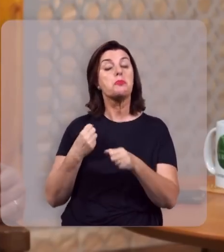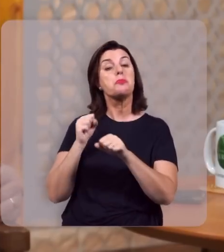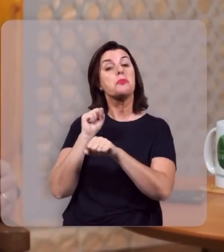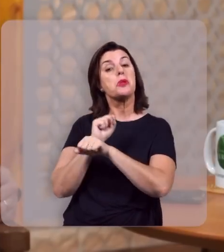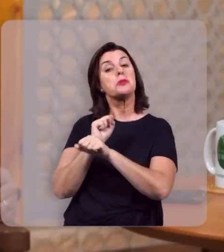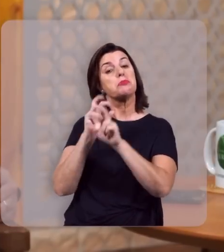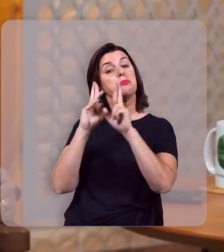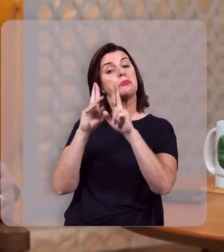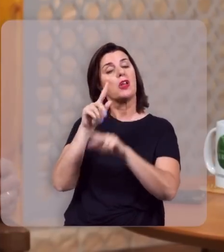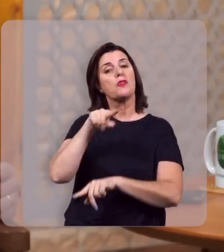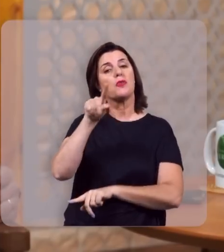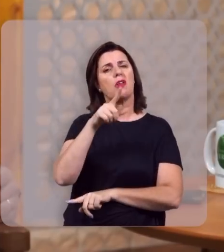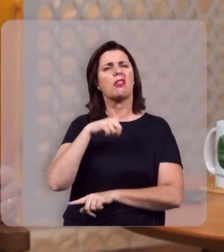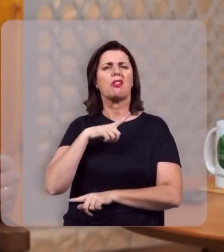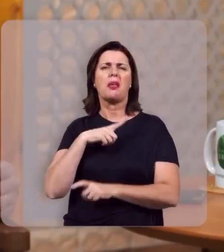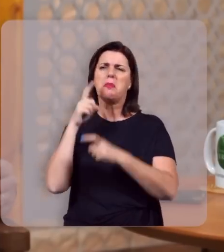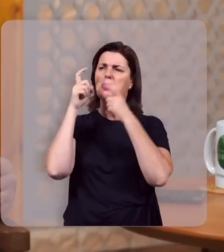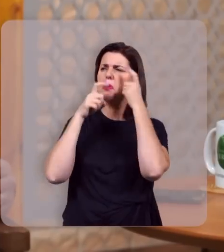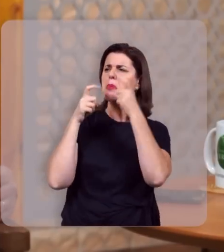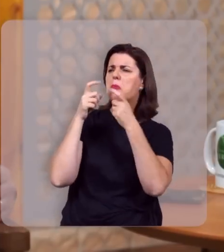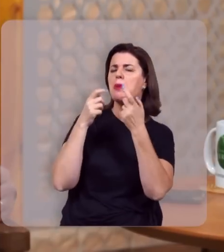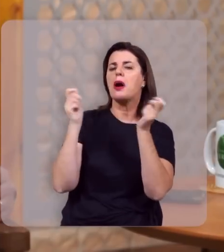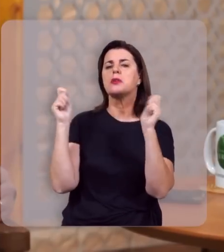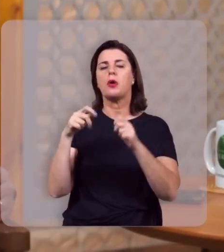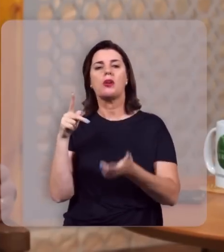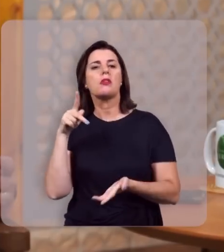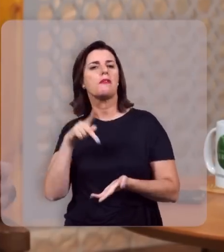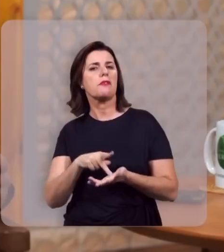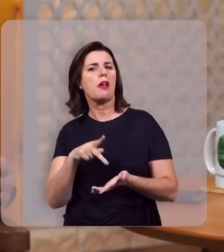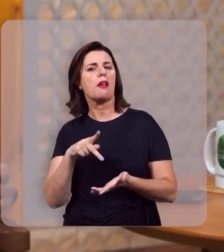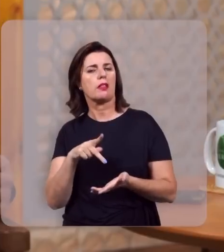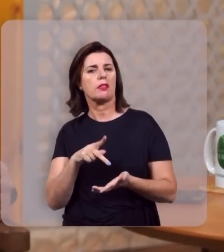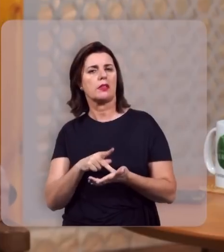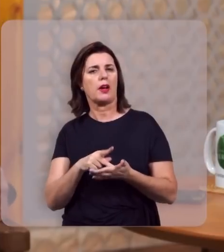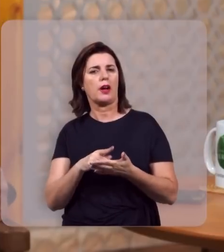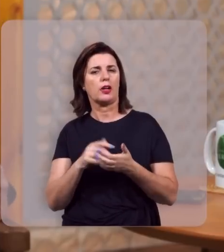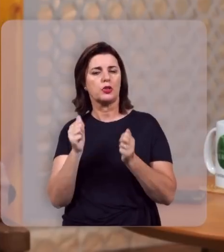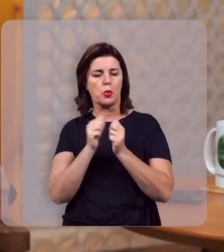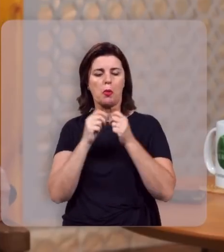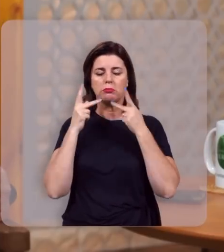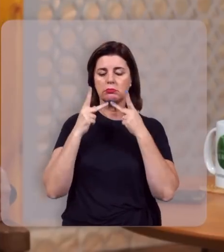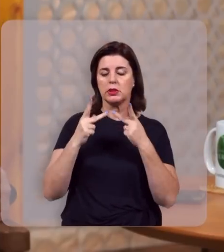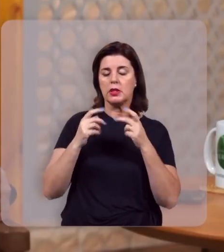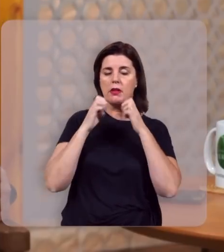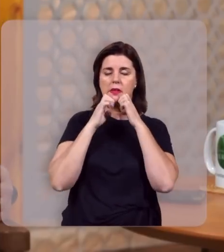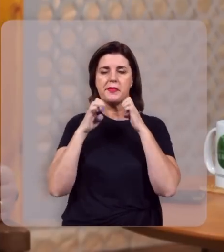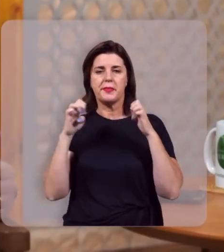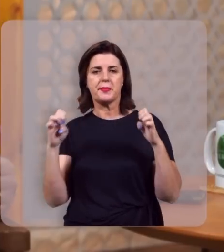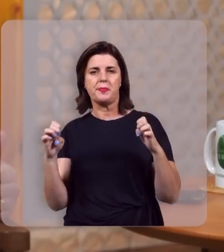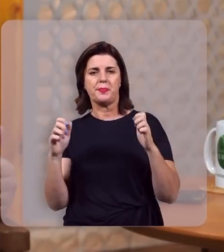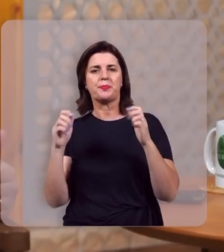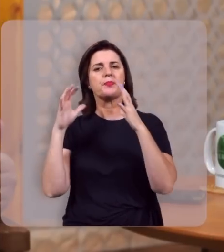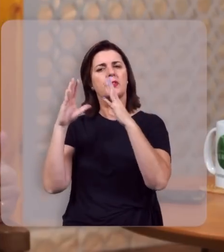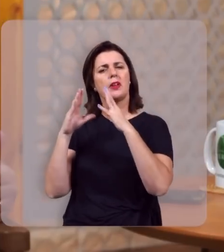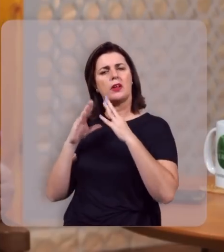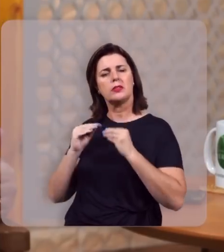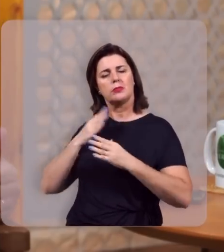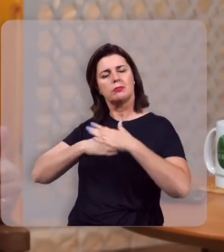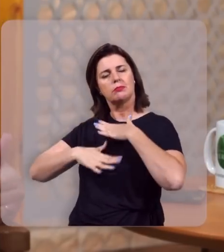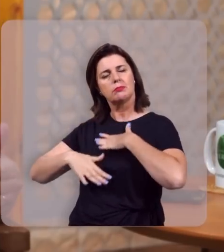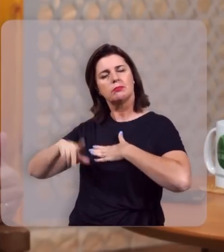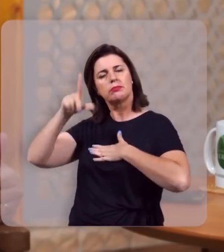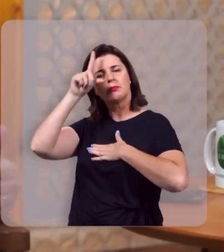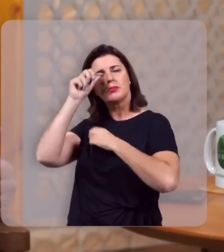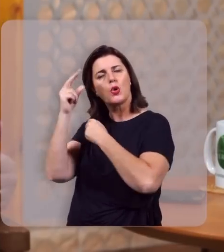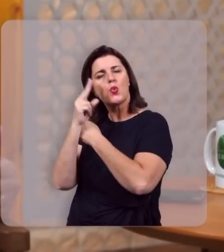você, que tem andado preocupado, possa de fato, a partir da mensagem do Evangelho, receber o alento,